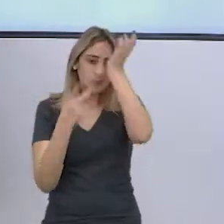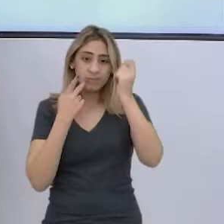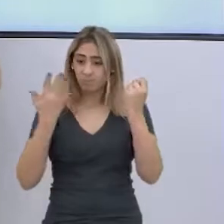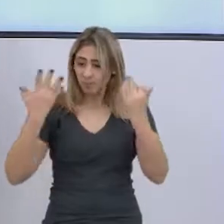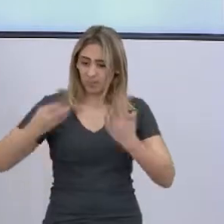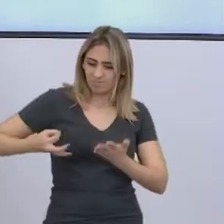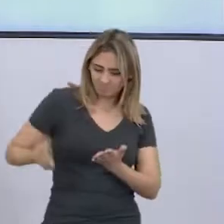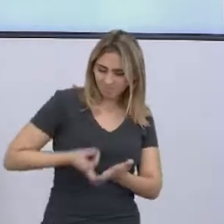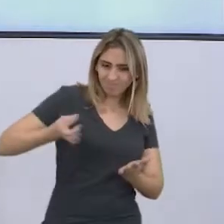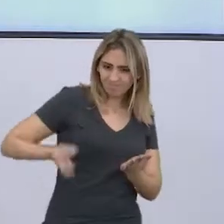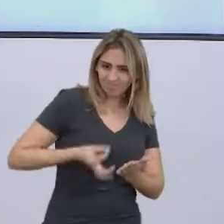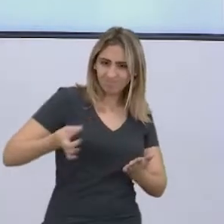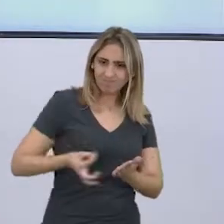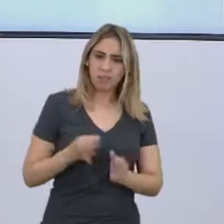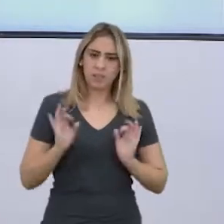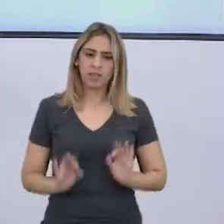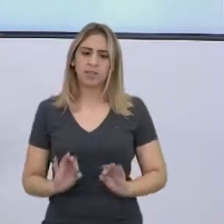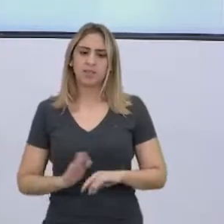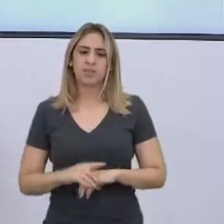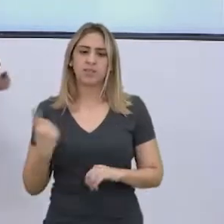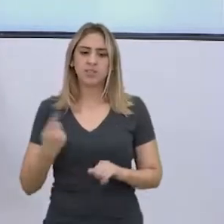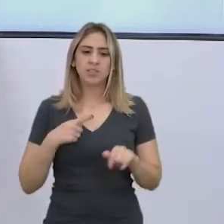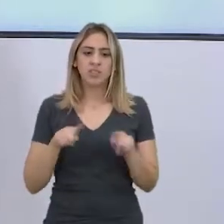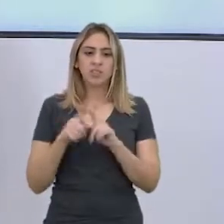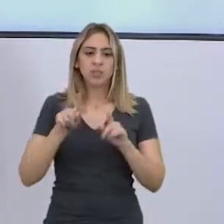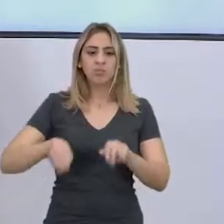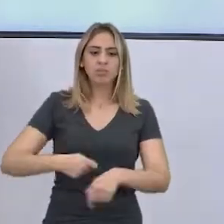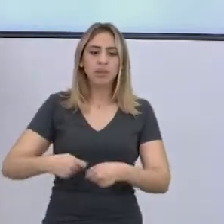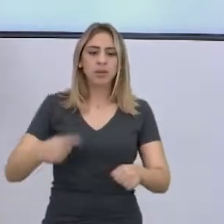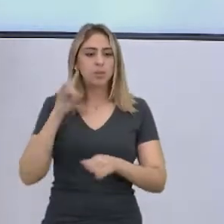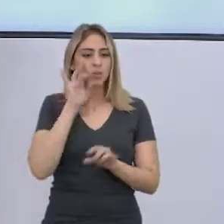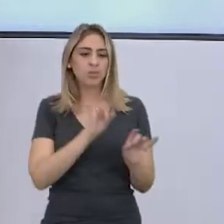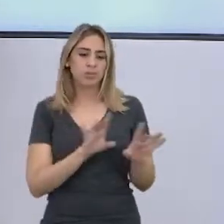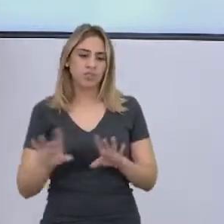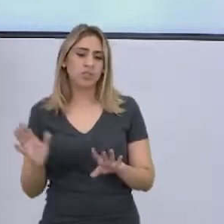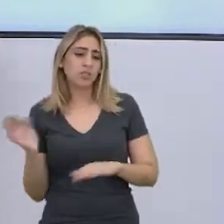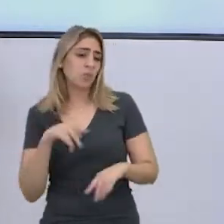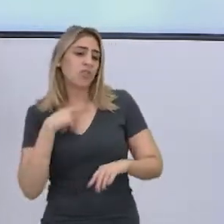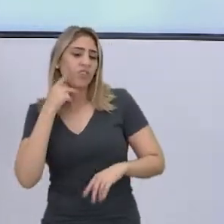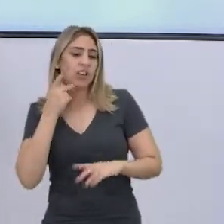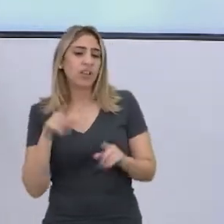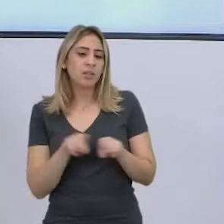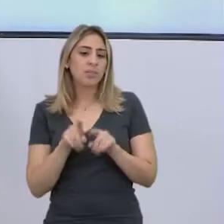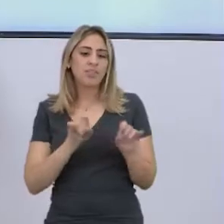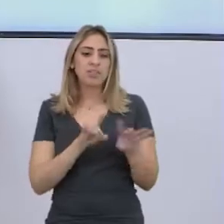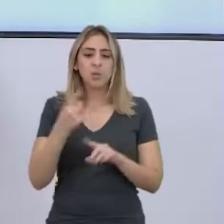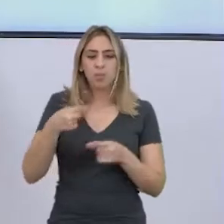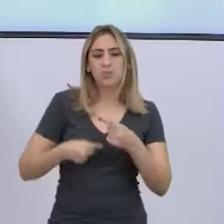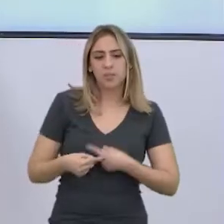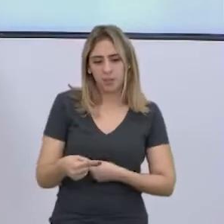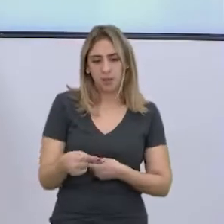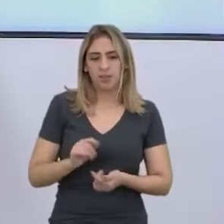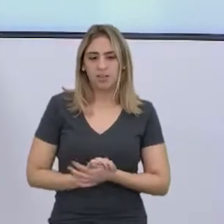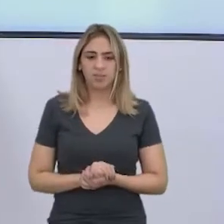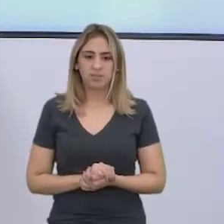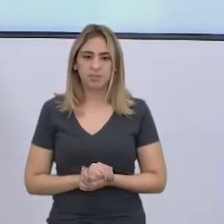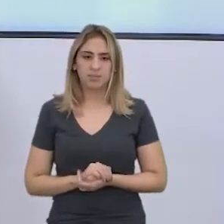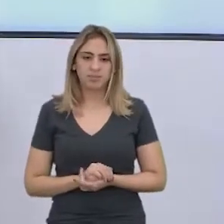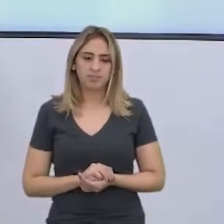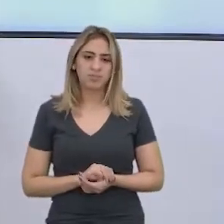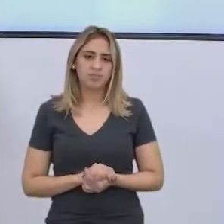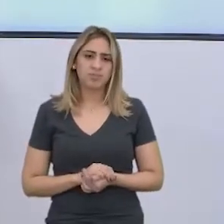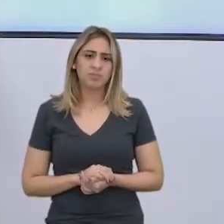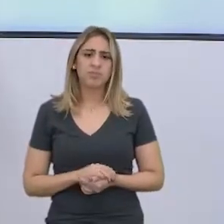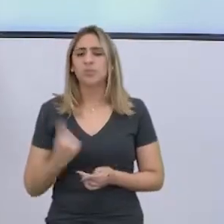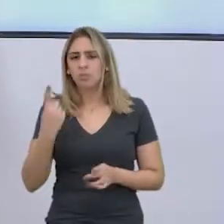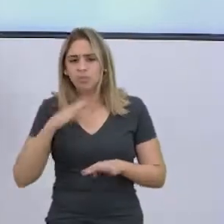braço. Cara, a gente fazia um par de sapato por dia, ou vamos dizer, fazia um por semana. Cara,